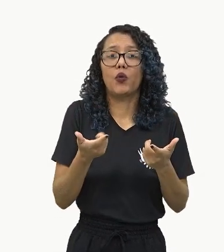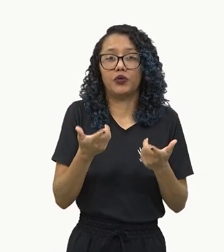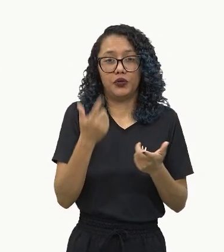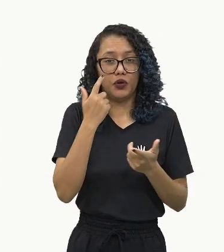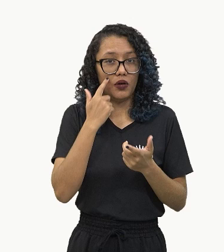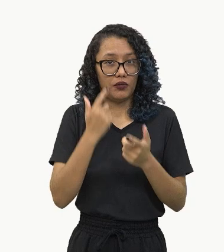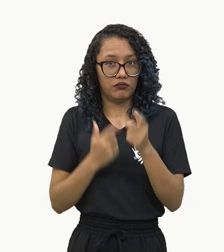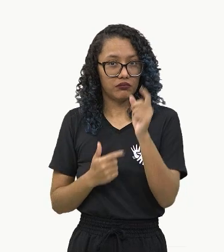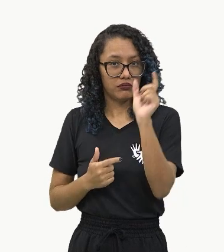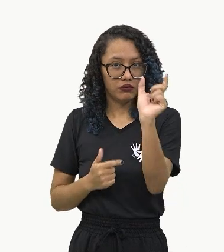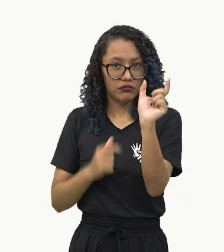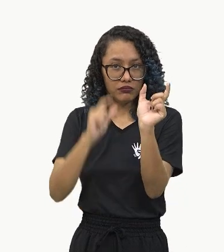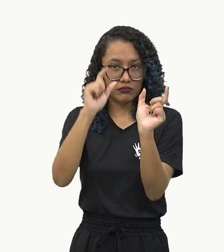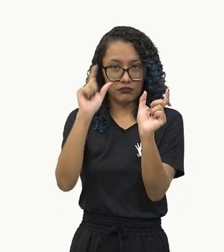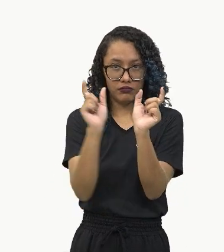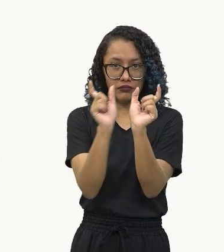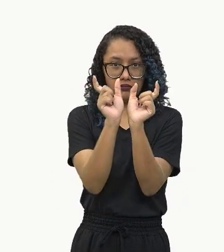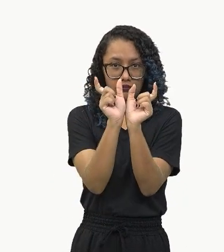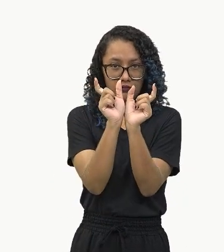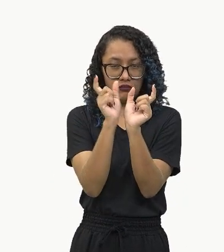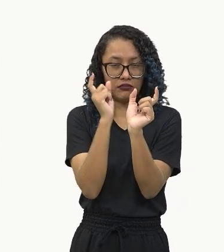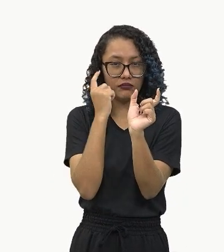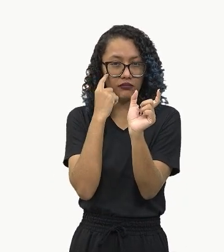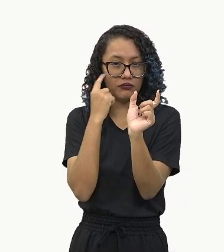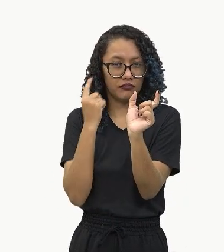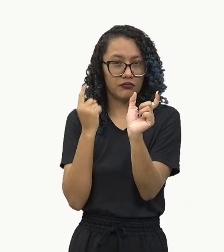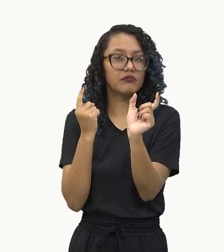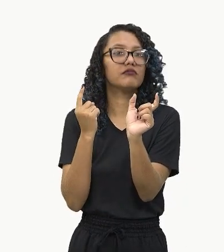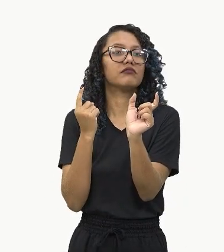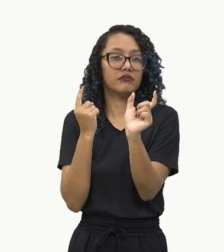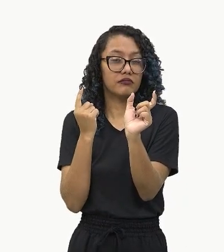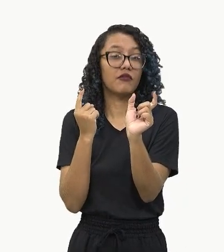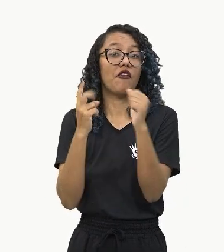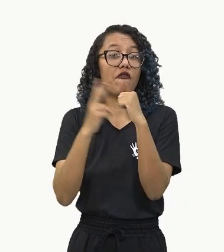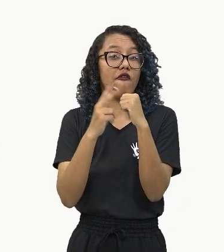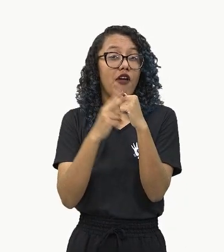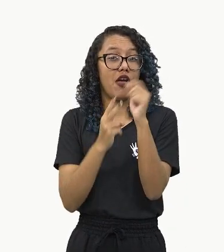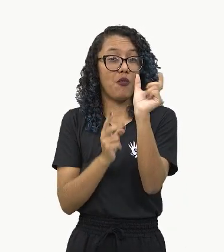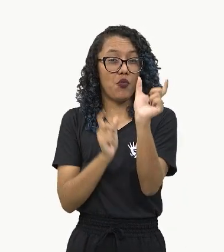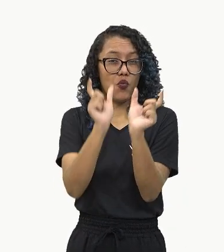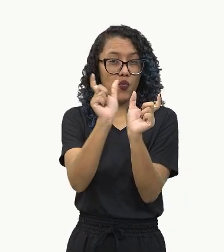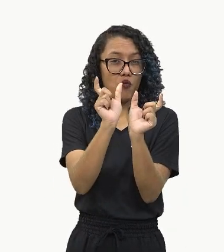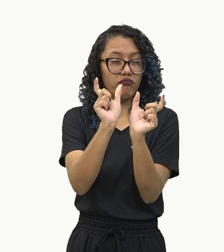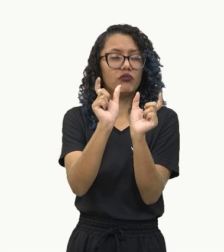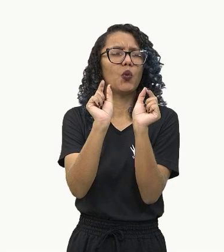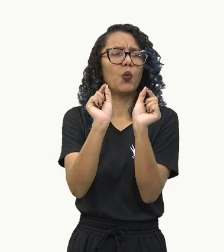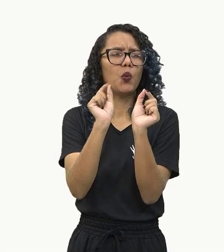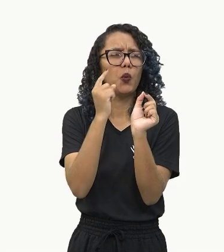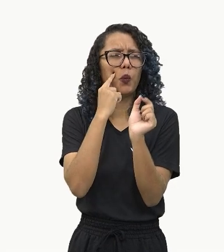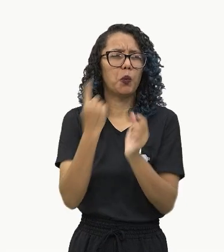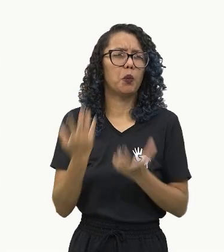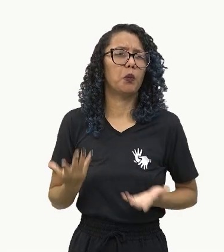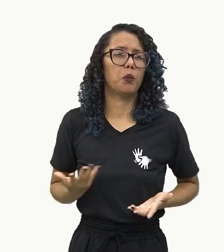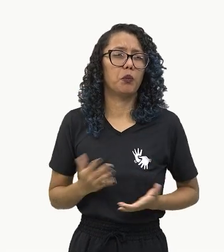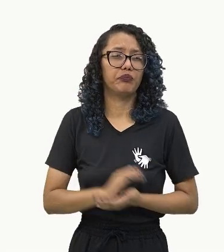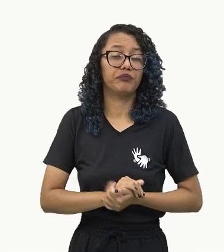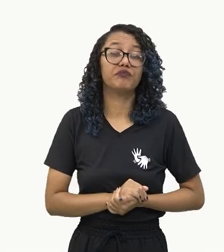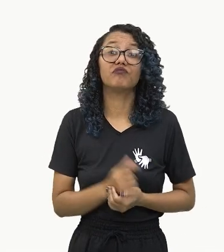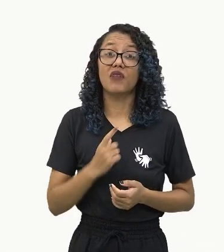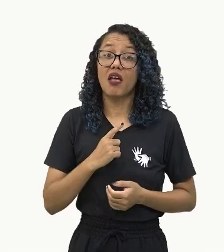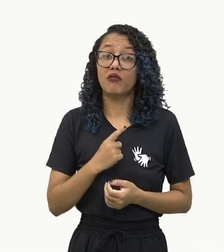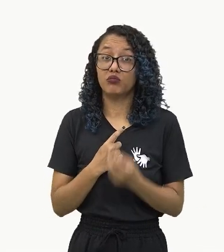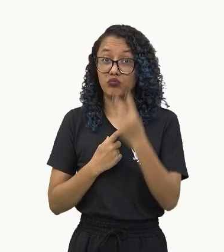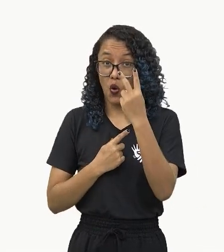para esta conjugação verbal. Professor, que coisa é essa? Nós temos aí dois verbos, né,